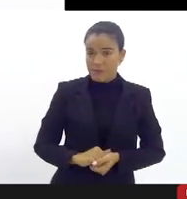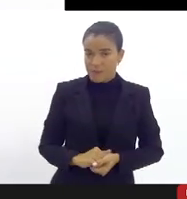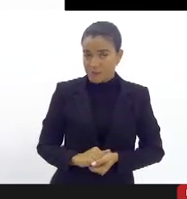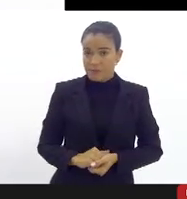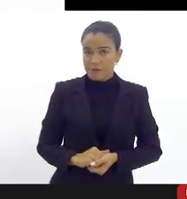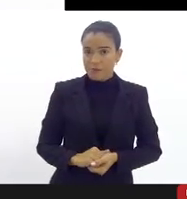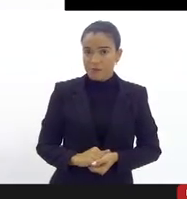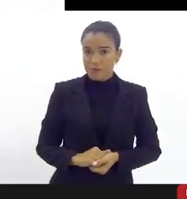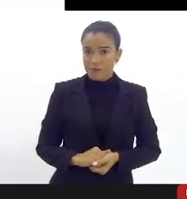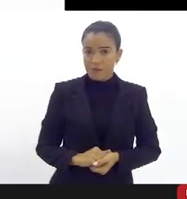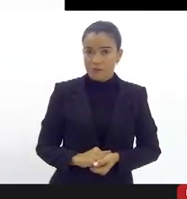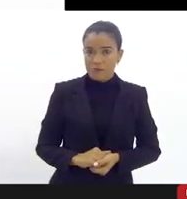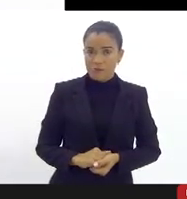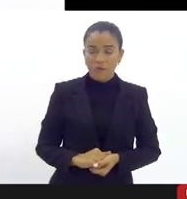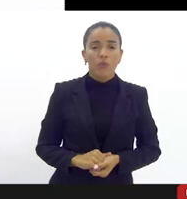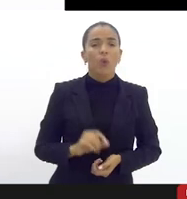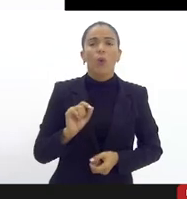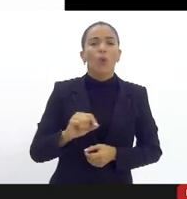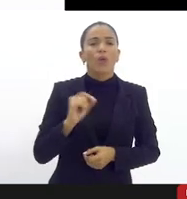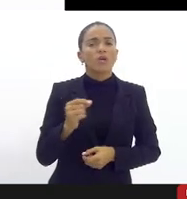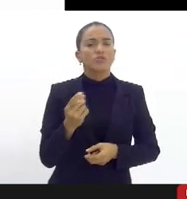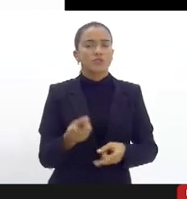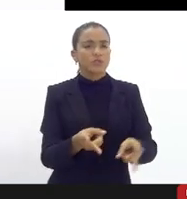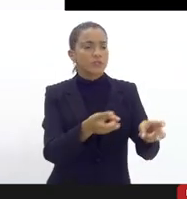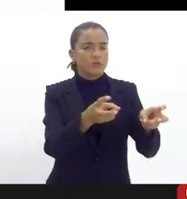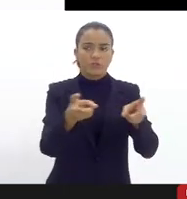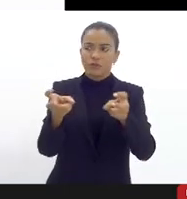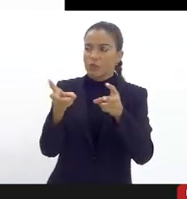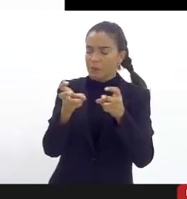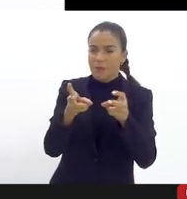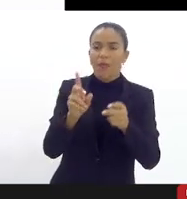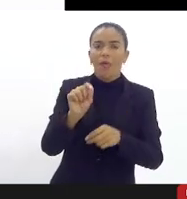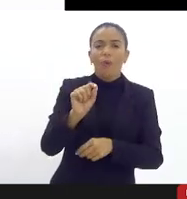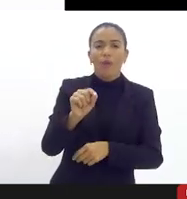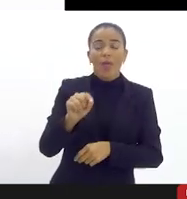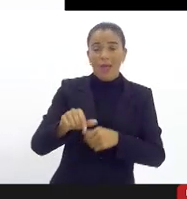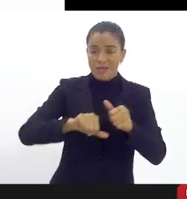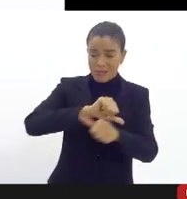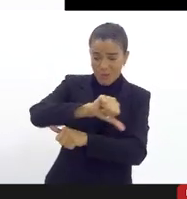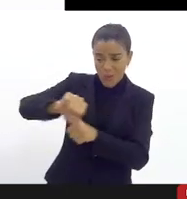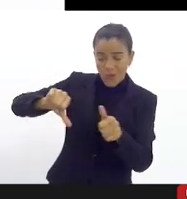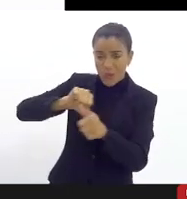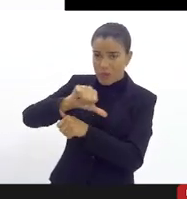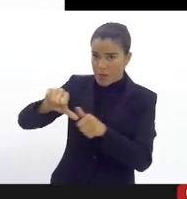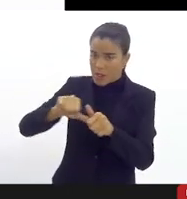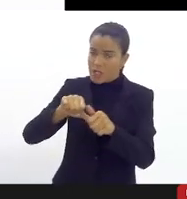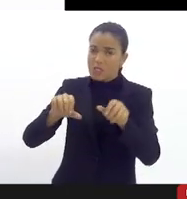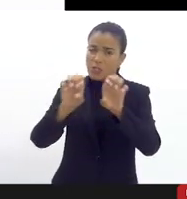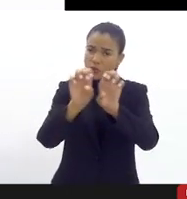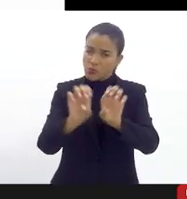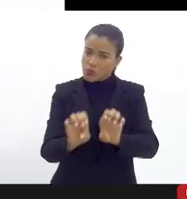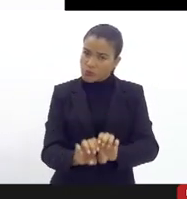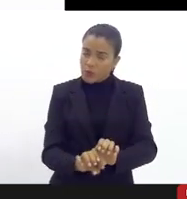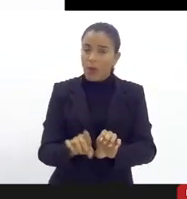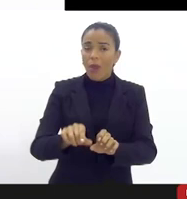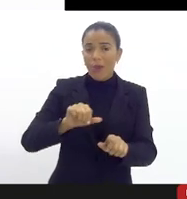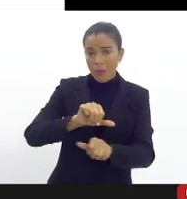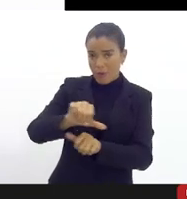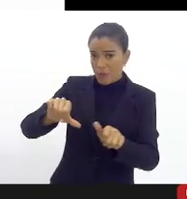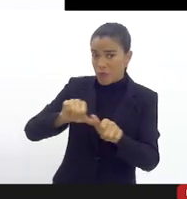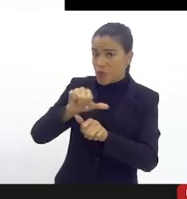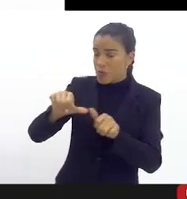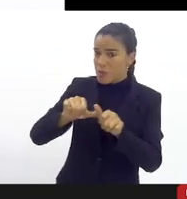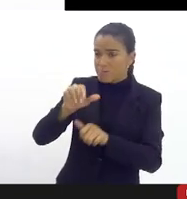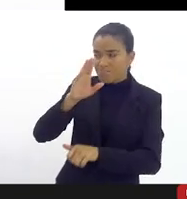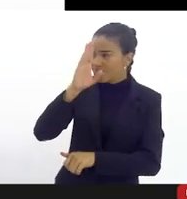e o que a gente percebe também é que esse é essa mudança é uma mudança estrutural como mencionei uma mudança